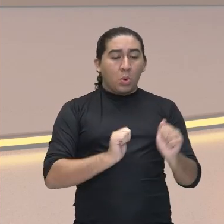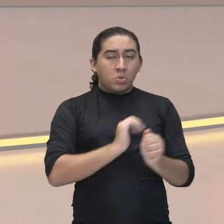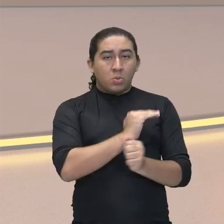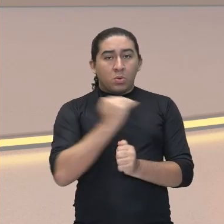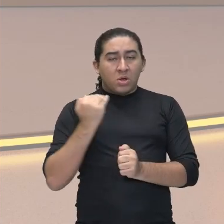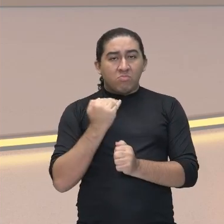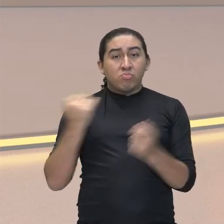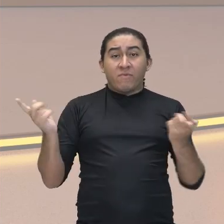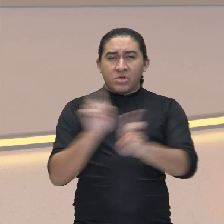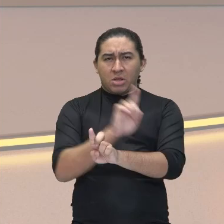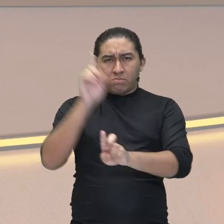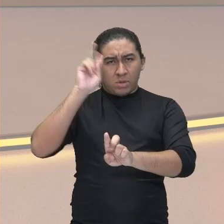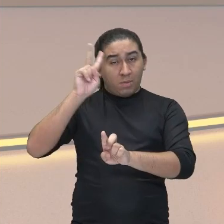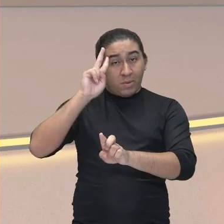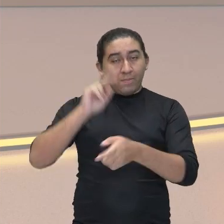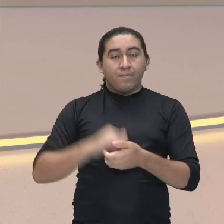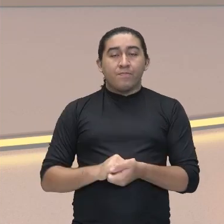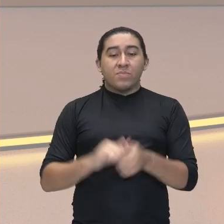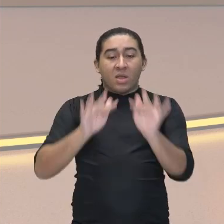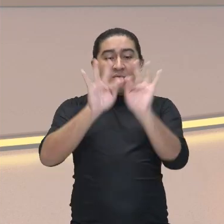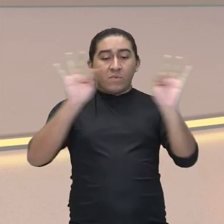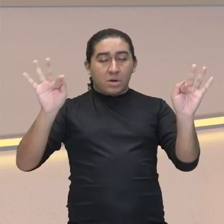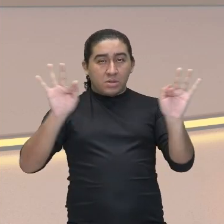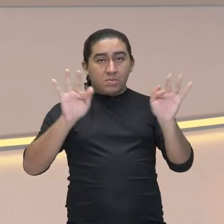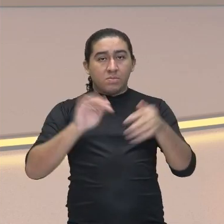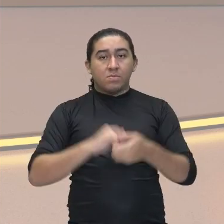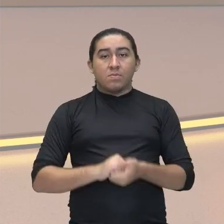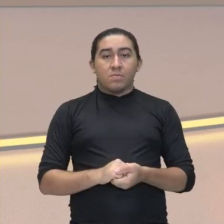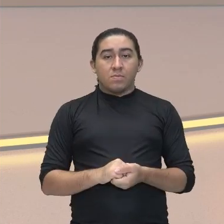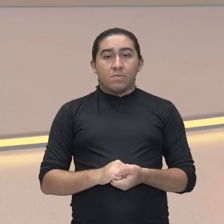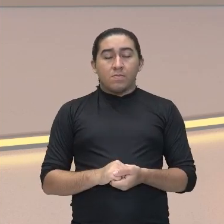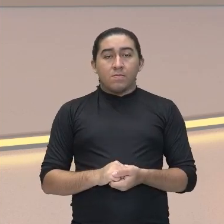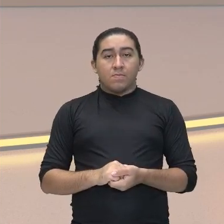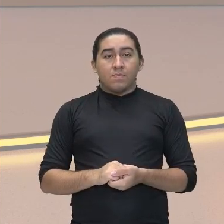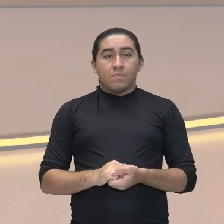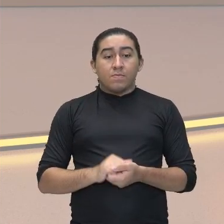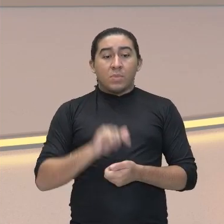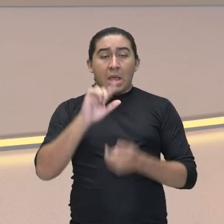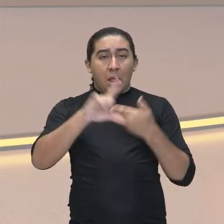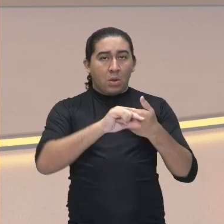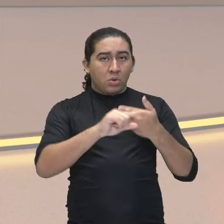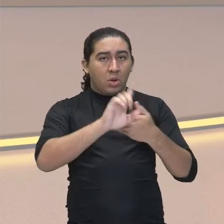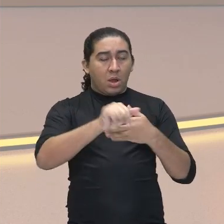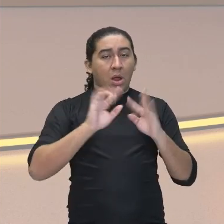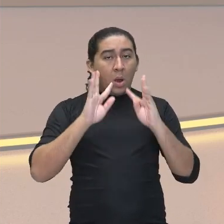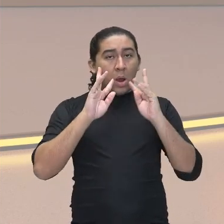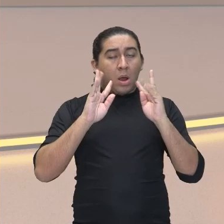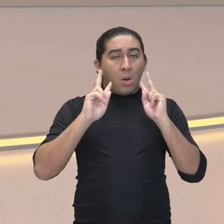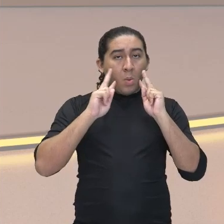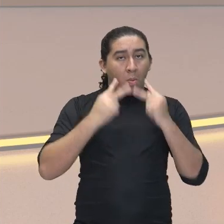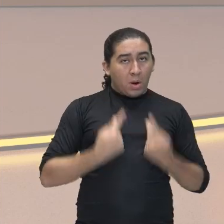aqui. Premissa menor, Sócrates é homem. Conclusão,